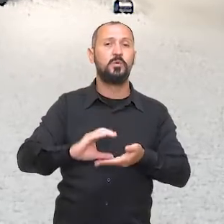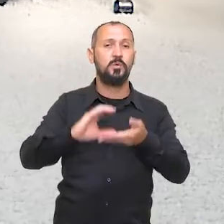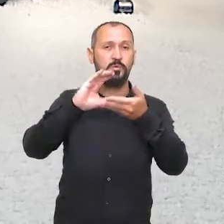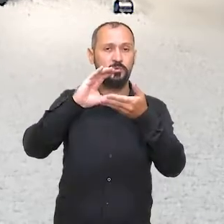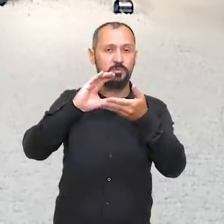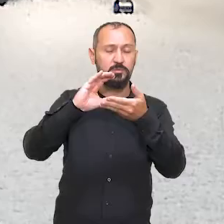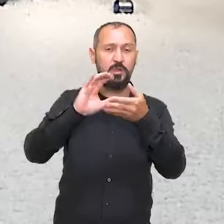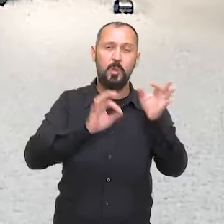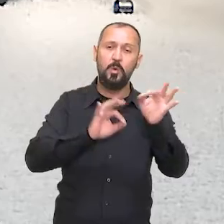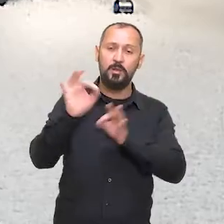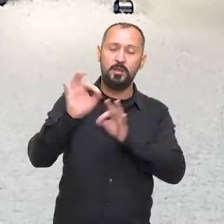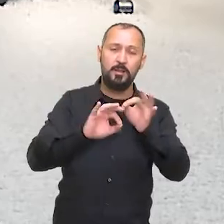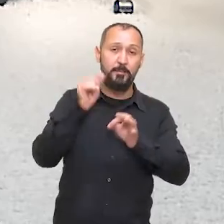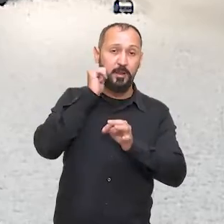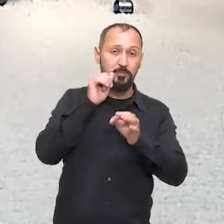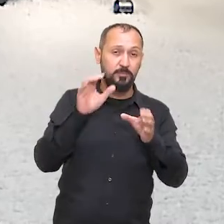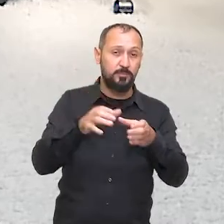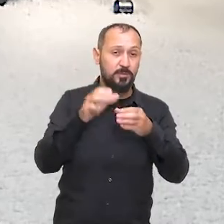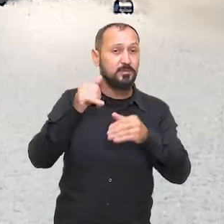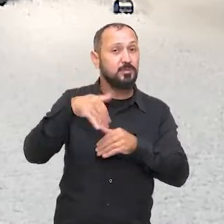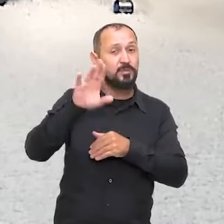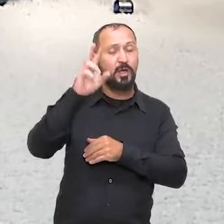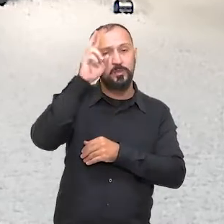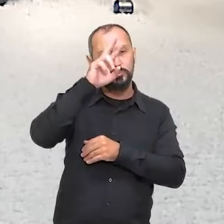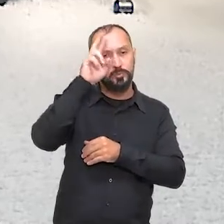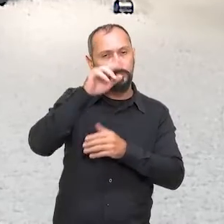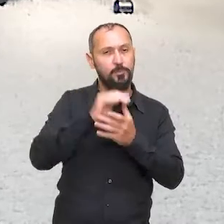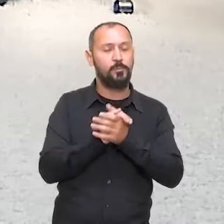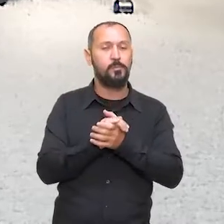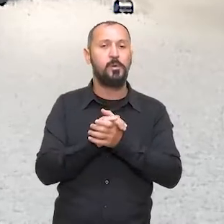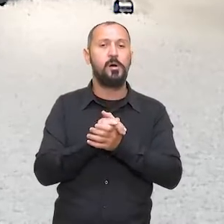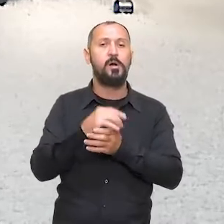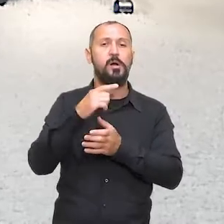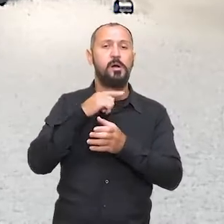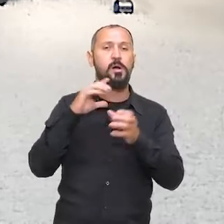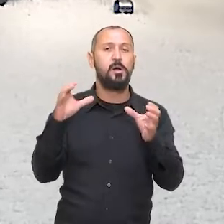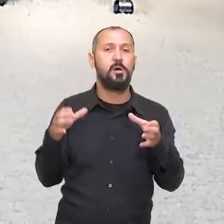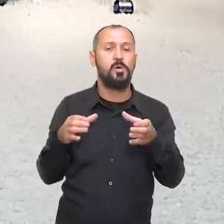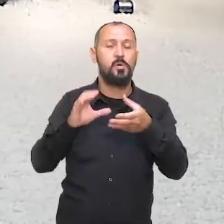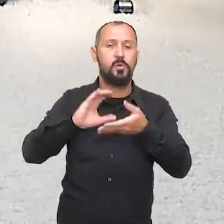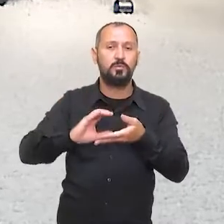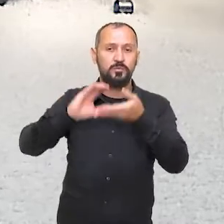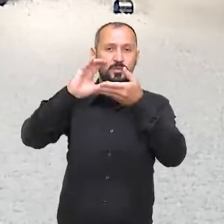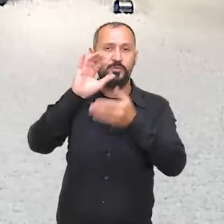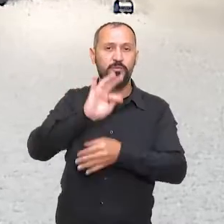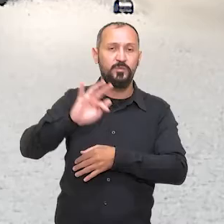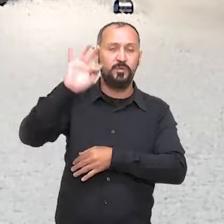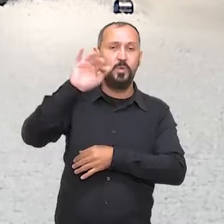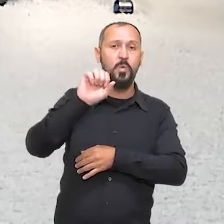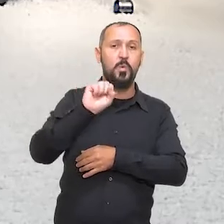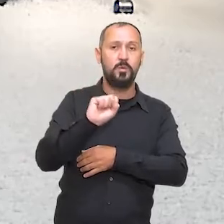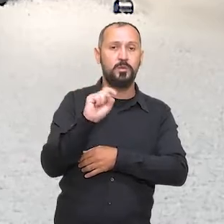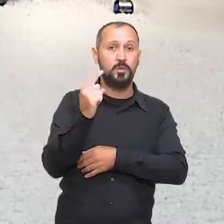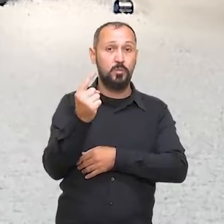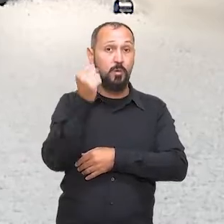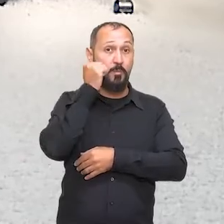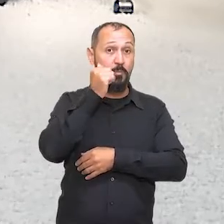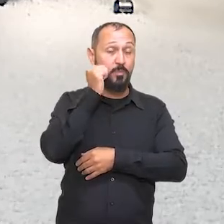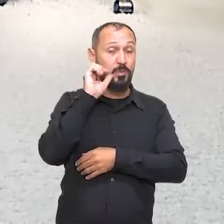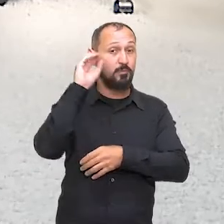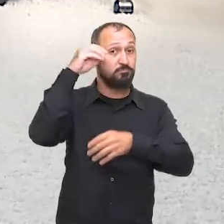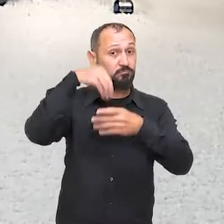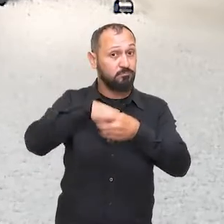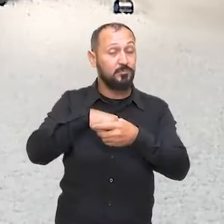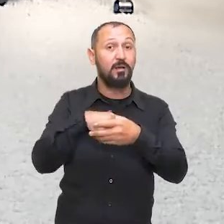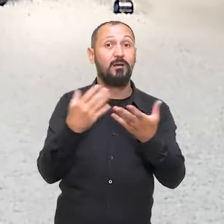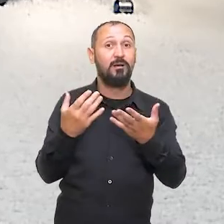conselho formado por maioria de mulheres, e eu acho que isso é histórico. Nós vimos o Conselho Federal também formado por 81